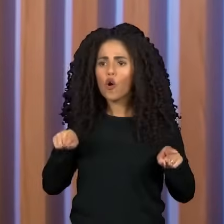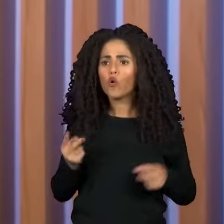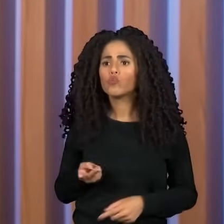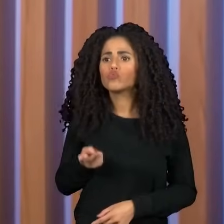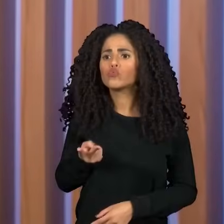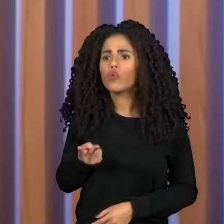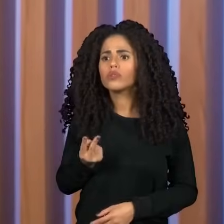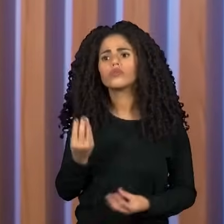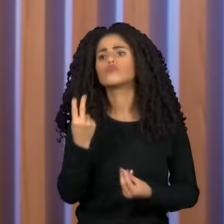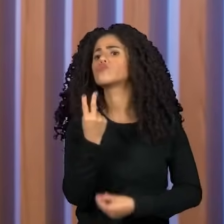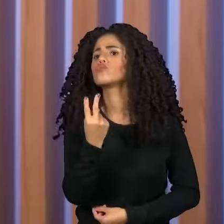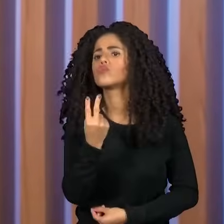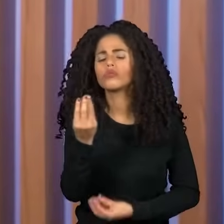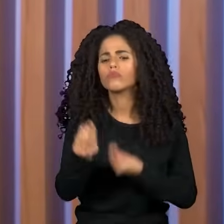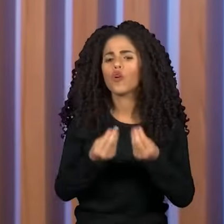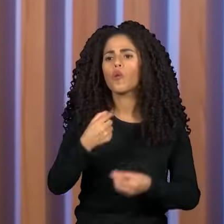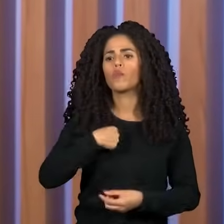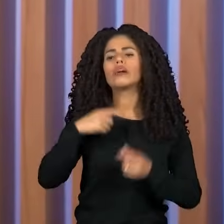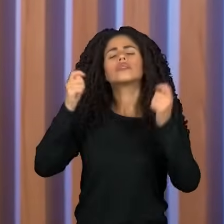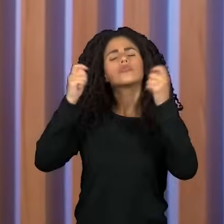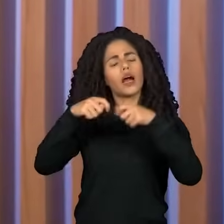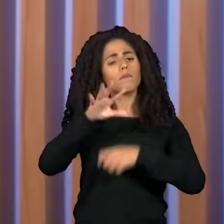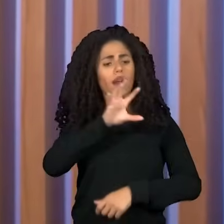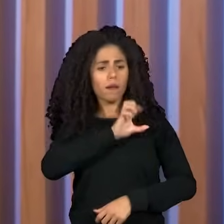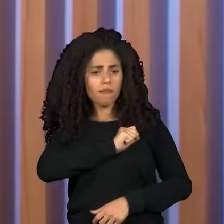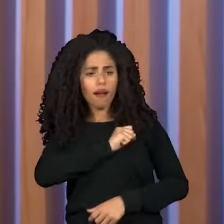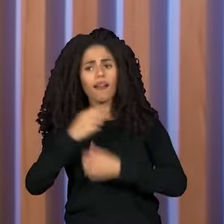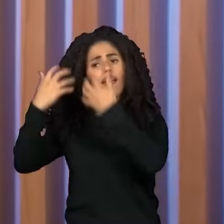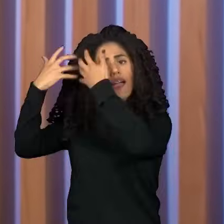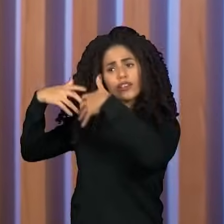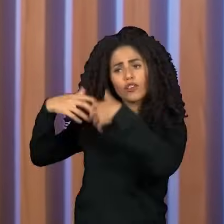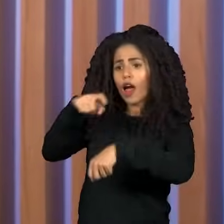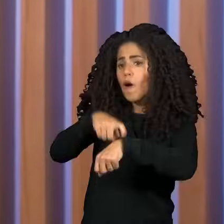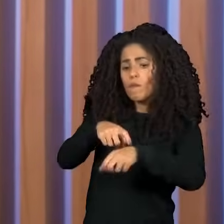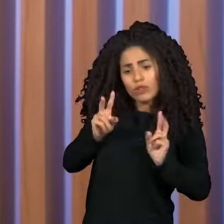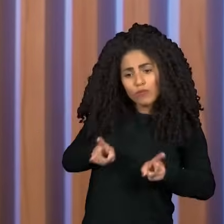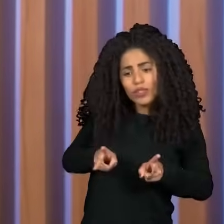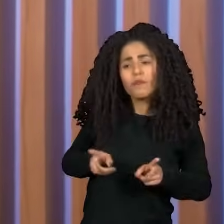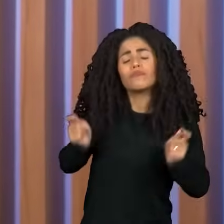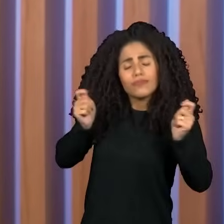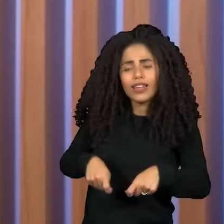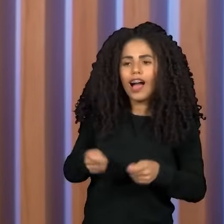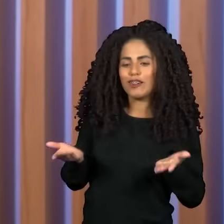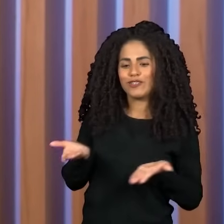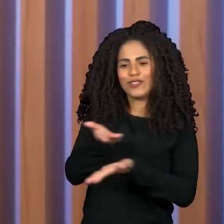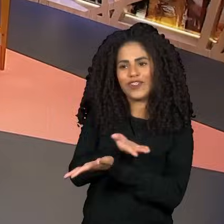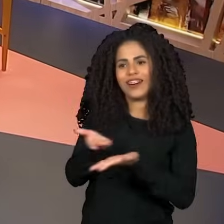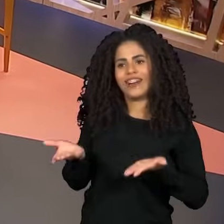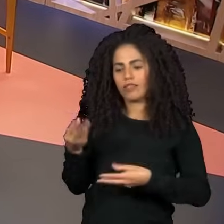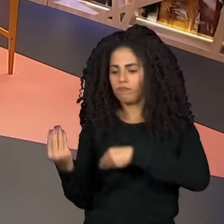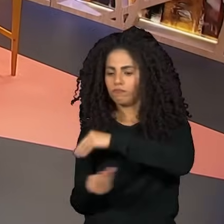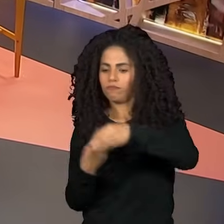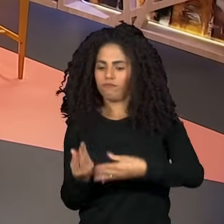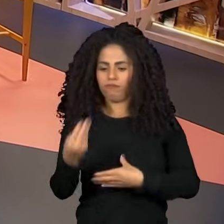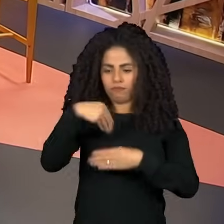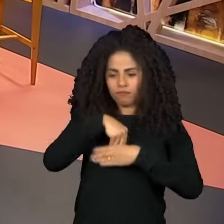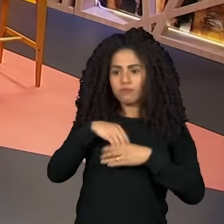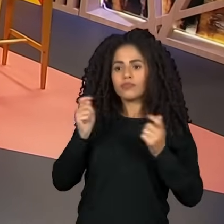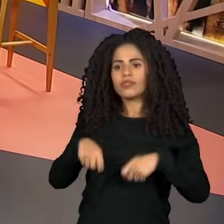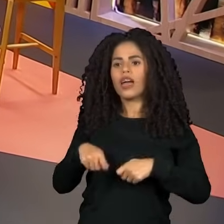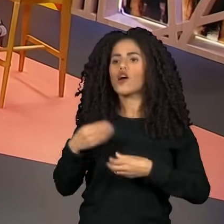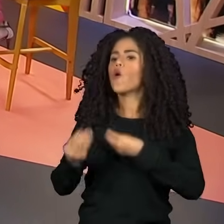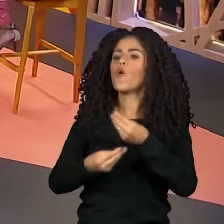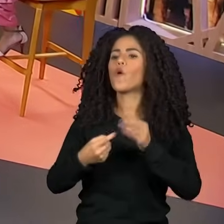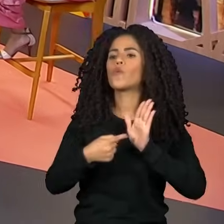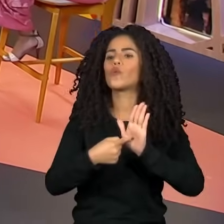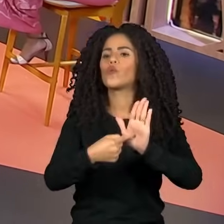nosso povo. A gente pode amar e racionalizar ao mesmo tempo, mas é preciso categorizar, né, entre eles e os nós para poder dizer isso. E acho que o